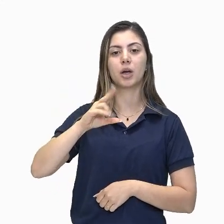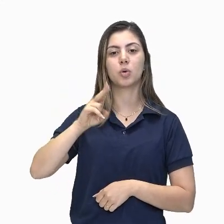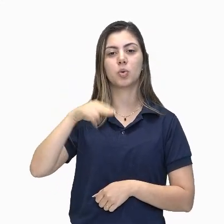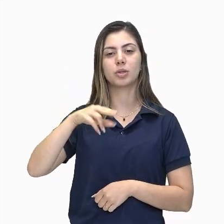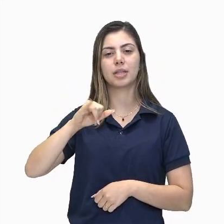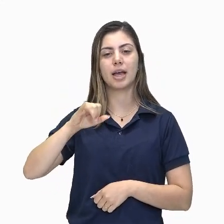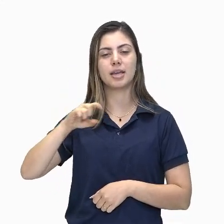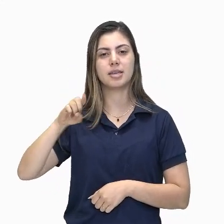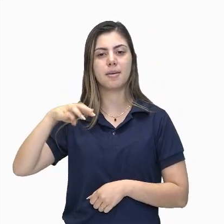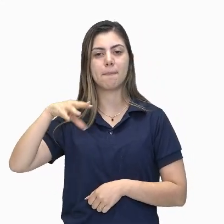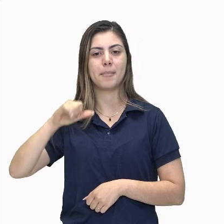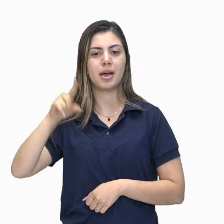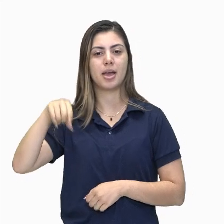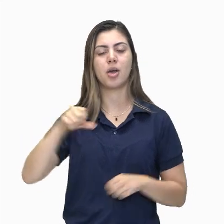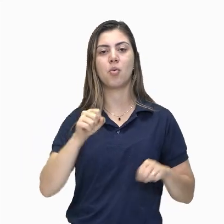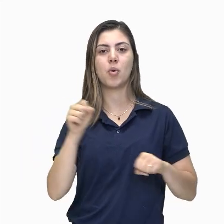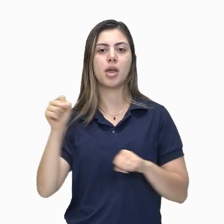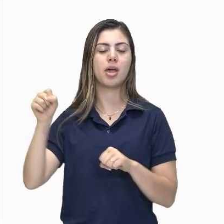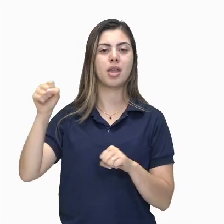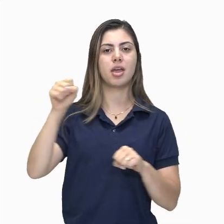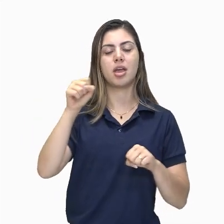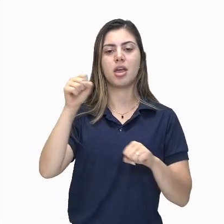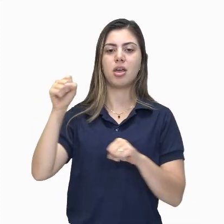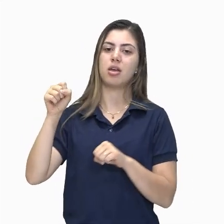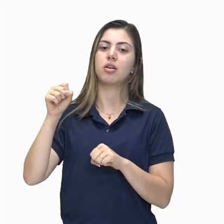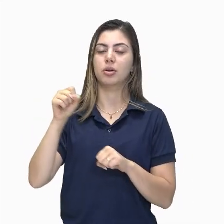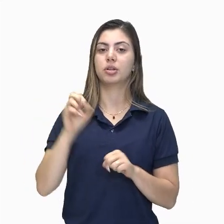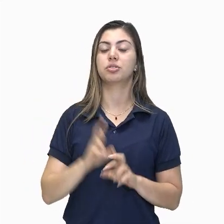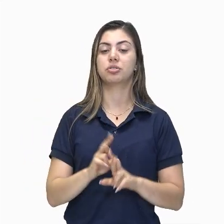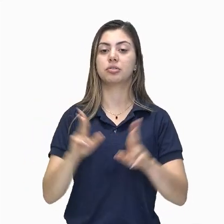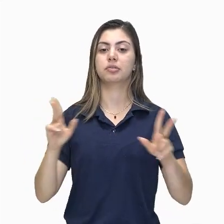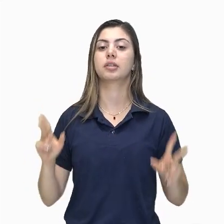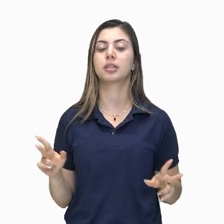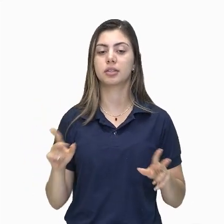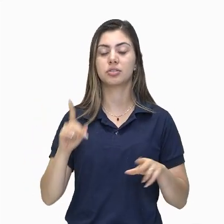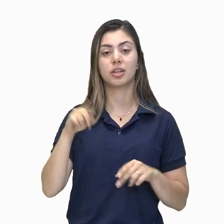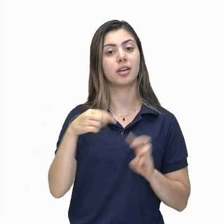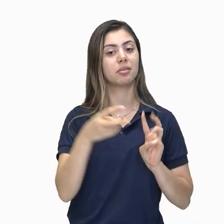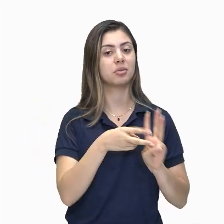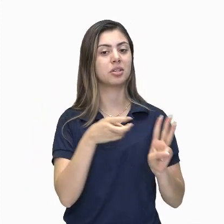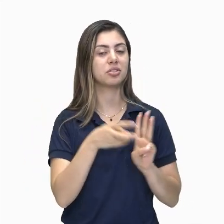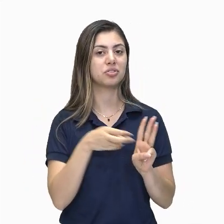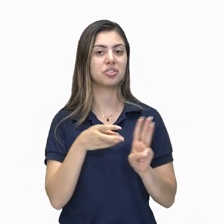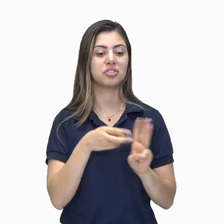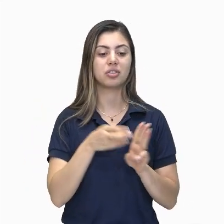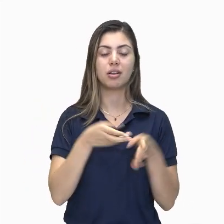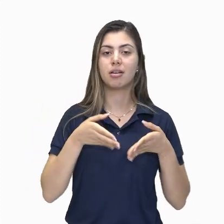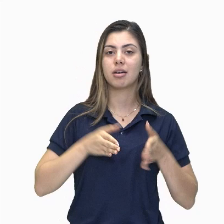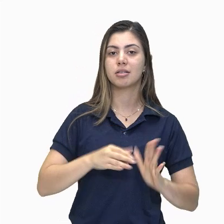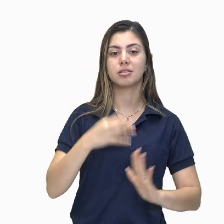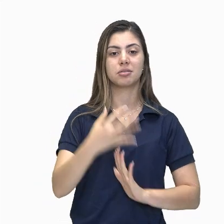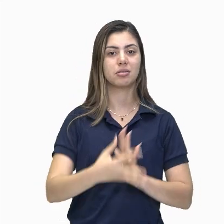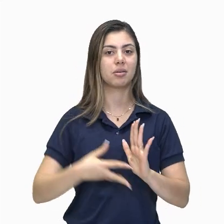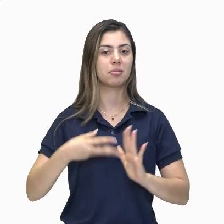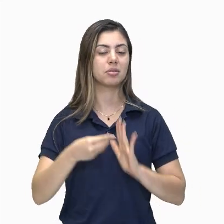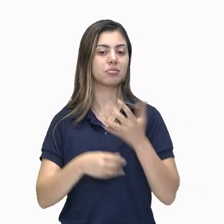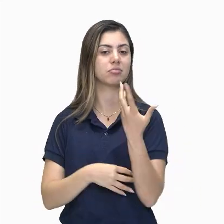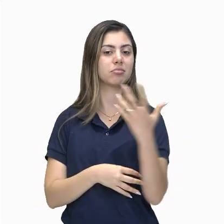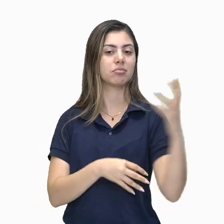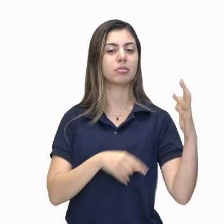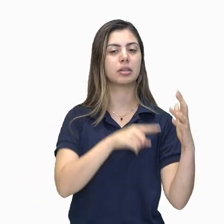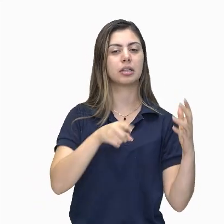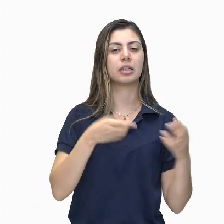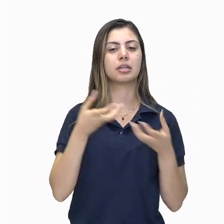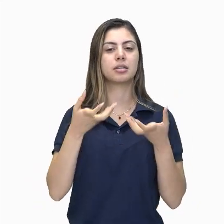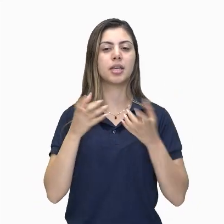A obra narra as aventuras de Macunaíma, um herói indígena nascido na floresta amazônica que parte em uma jornada para